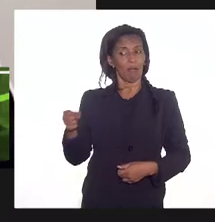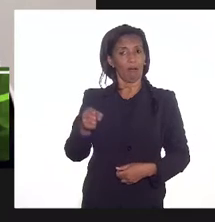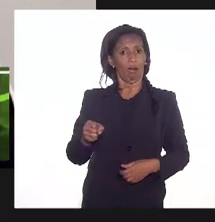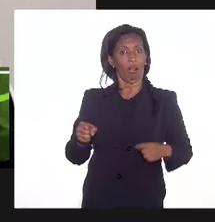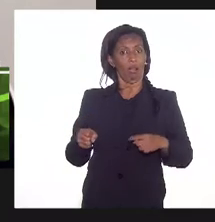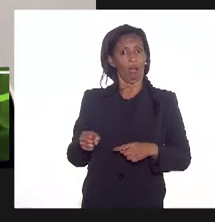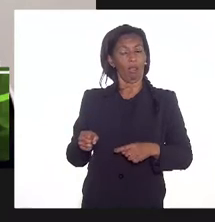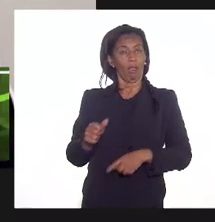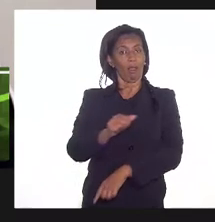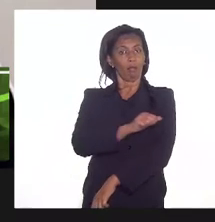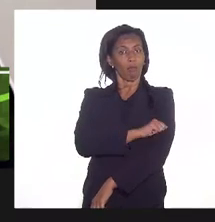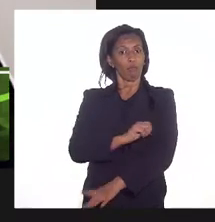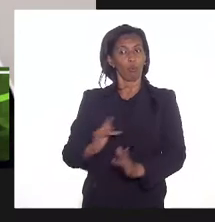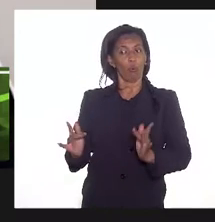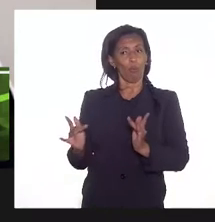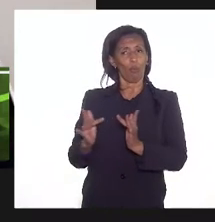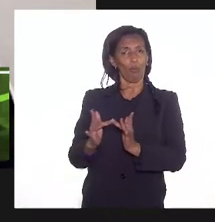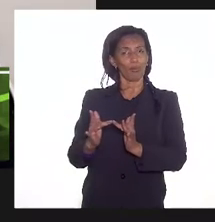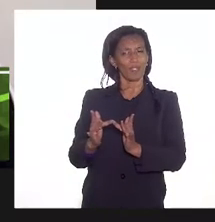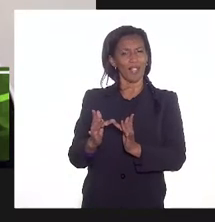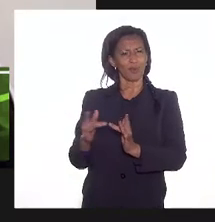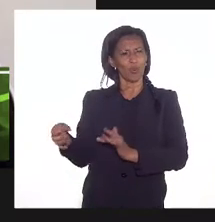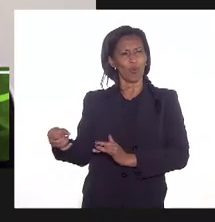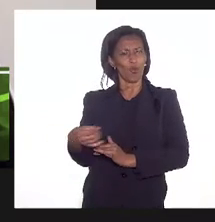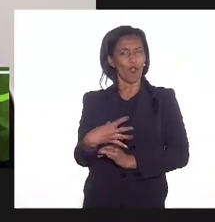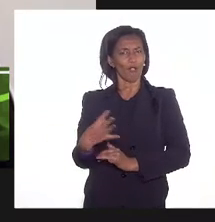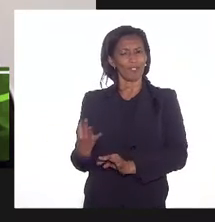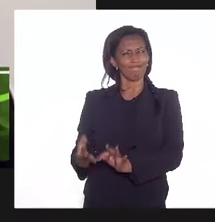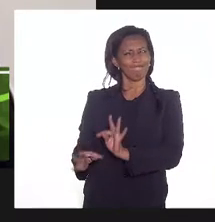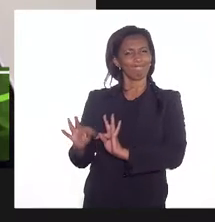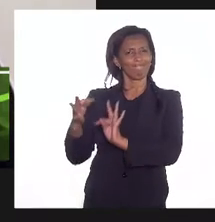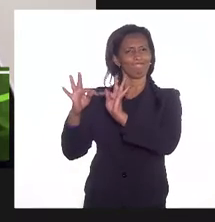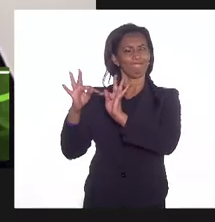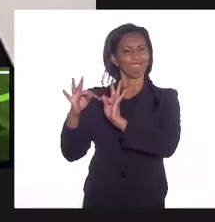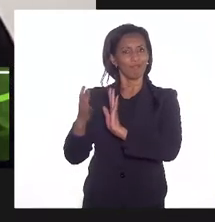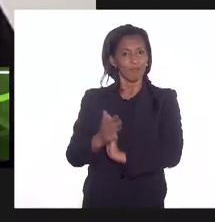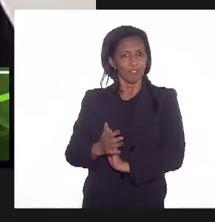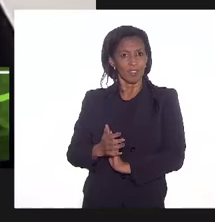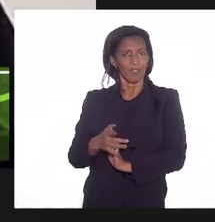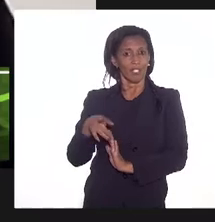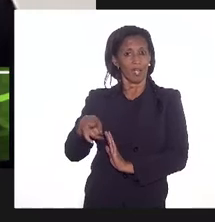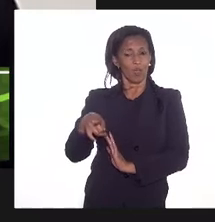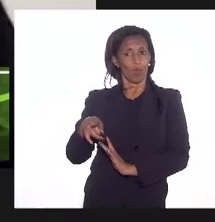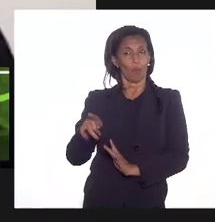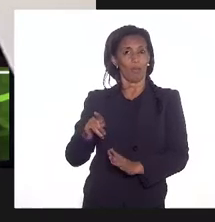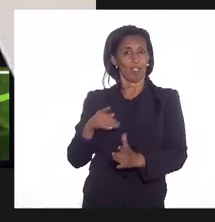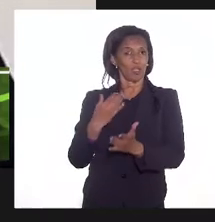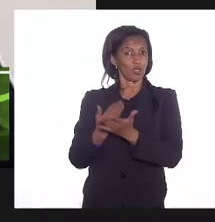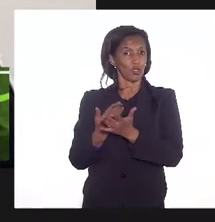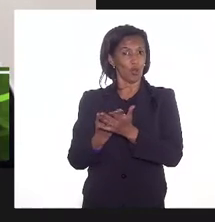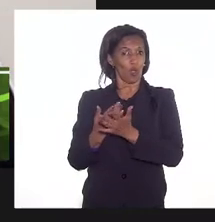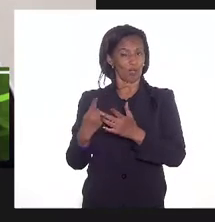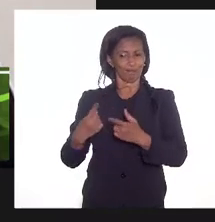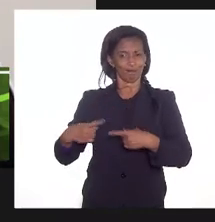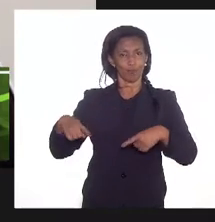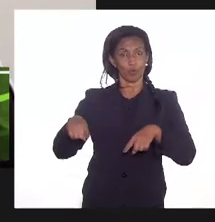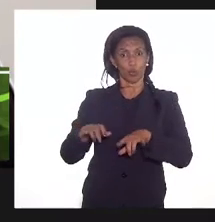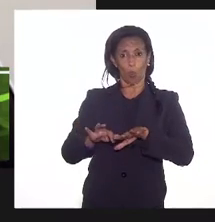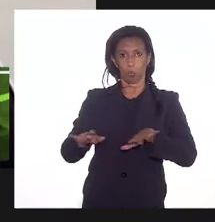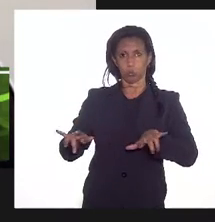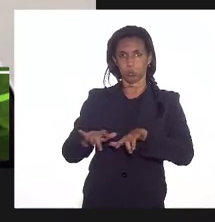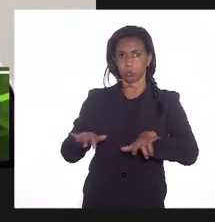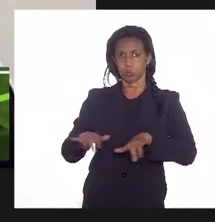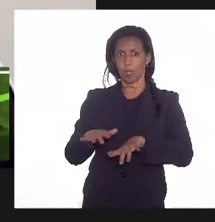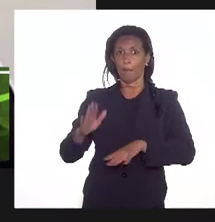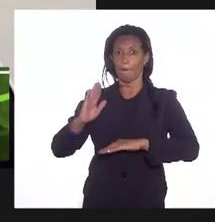em contato com essas novas tecnologias digamos que uma escola de formação de músicos é